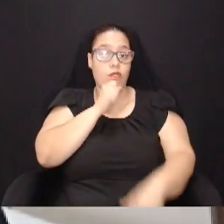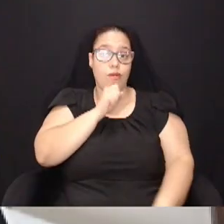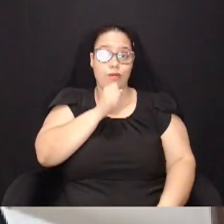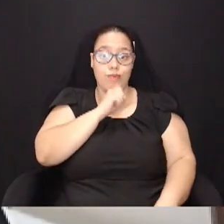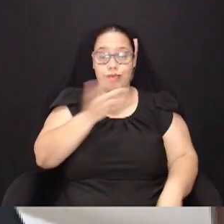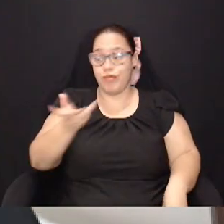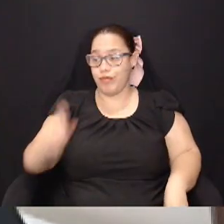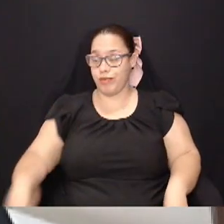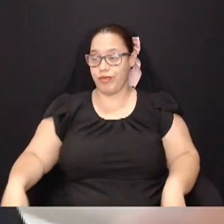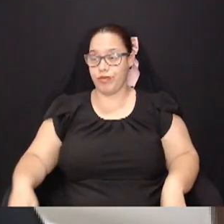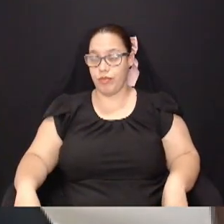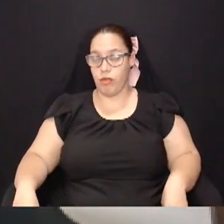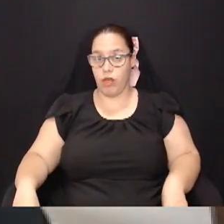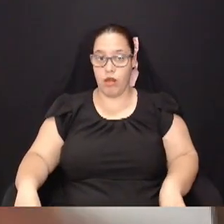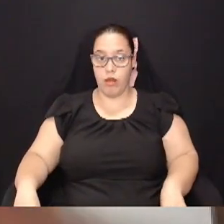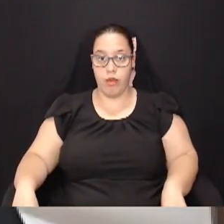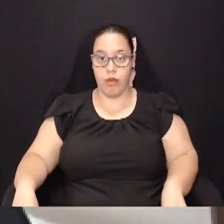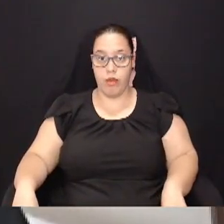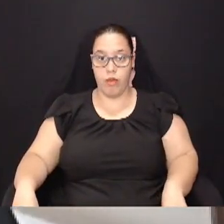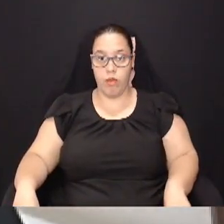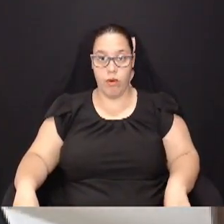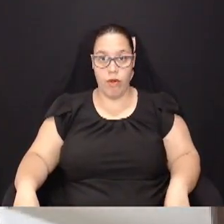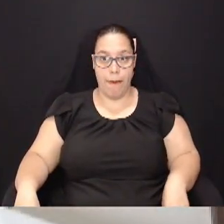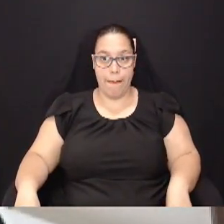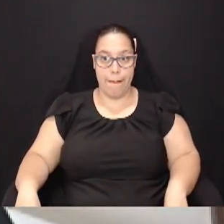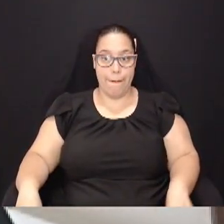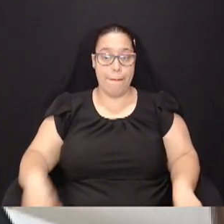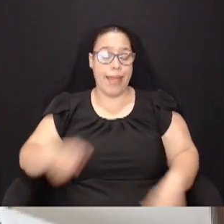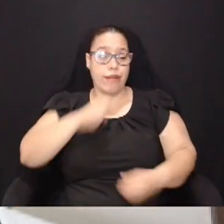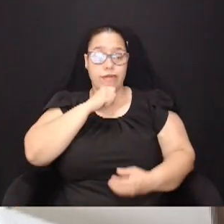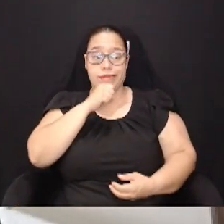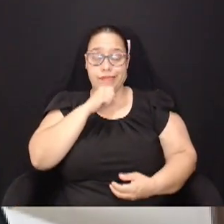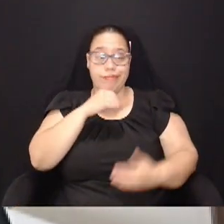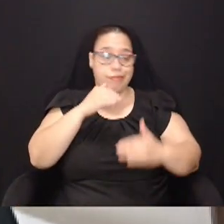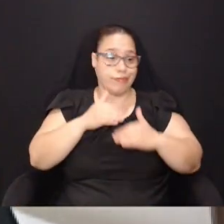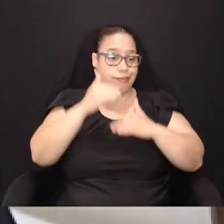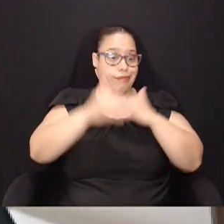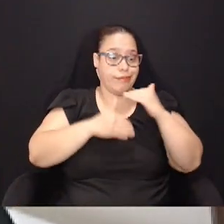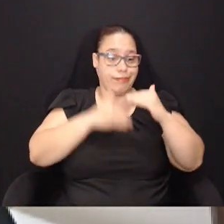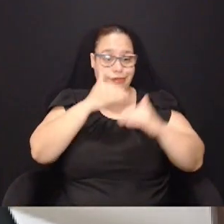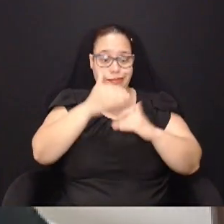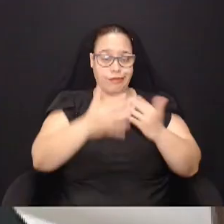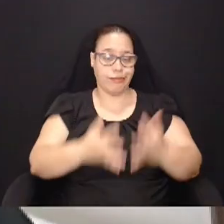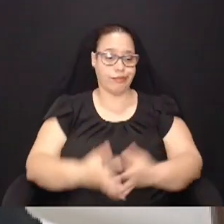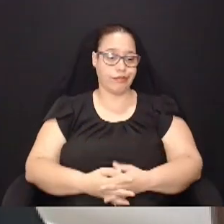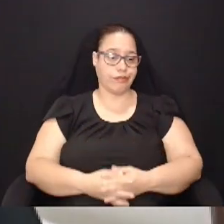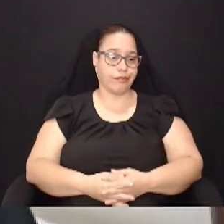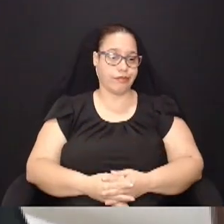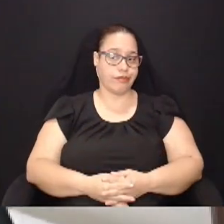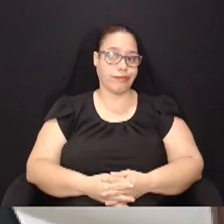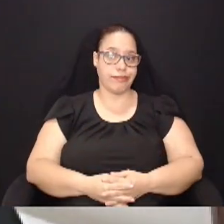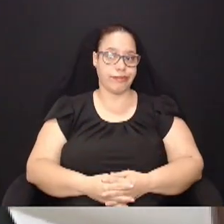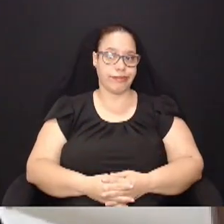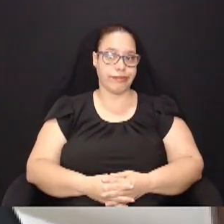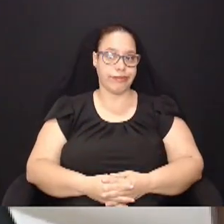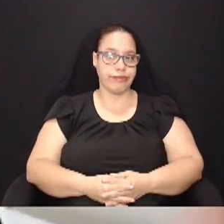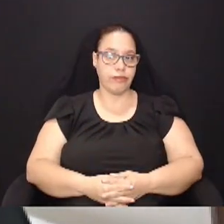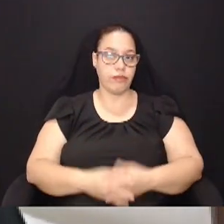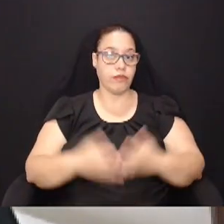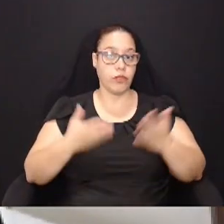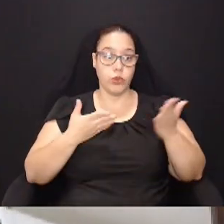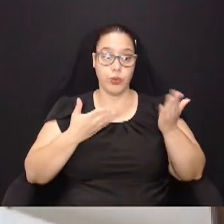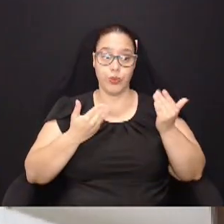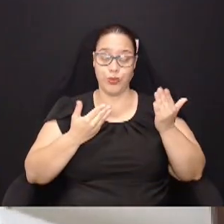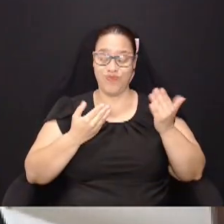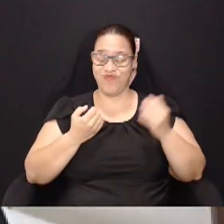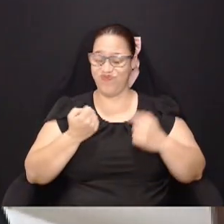pesquisas aí, nós estamos envelhecendo, temos muitos idosos. E os jovens, poucos, estão querendo